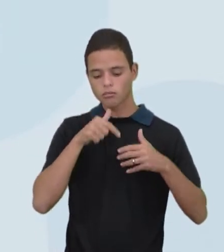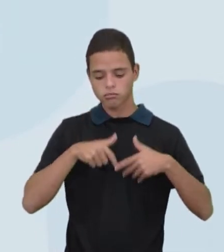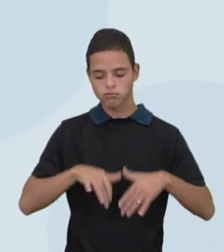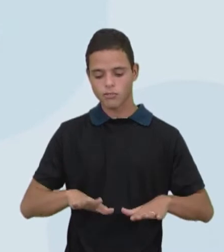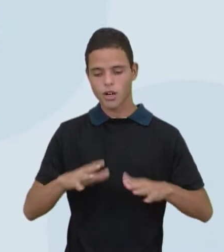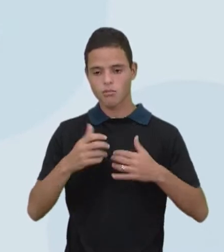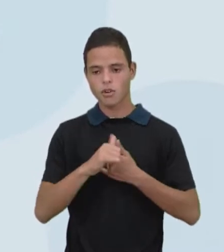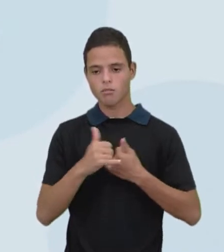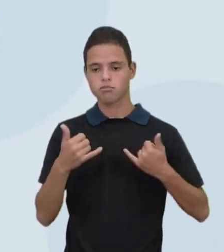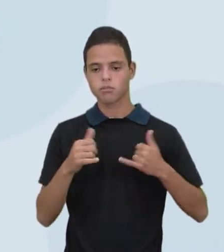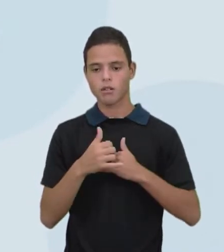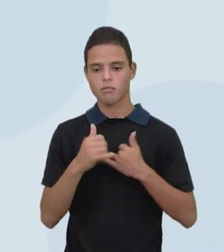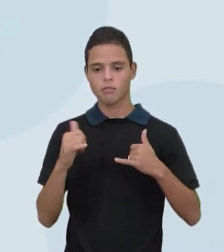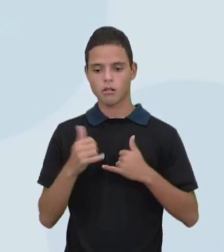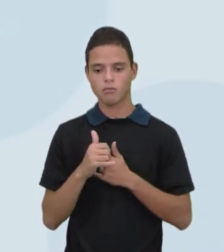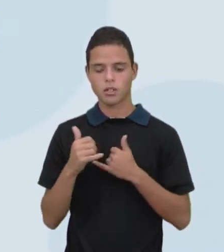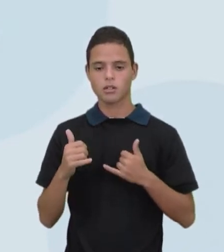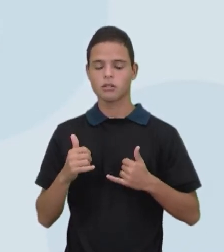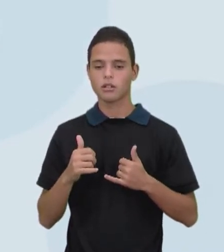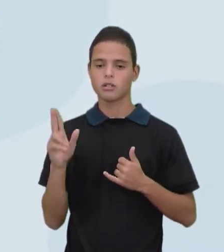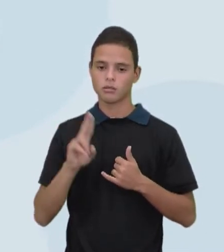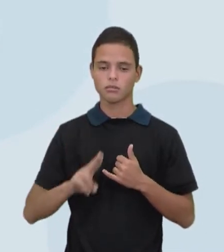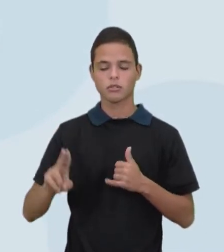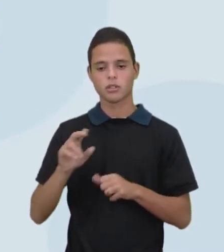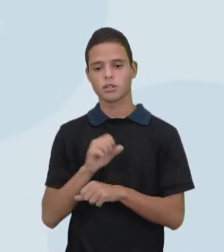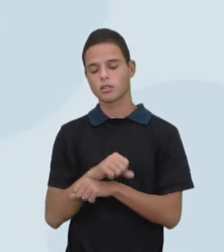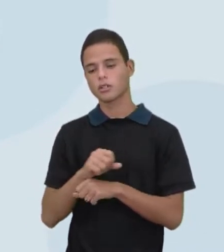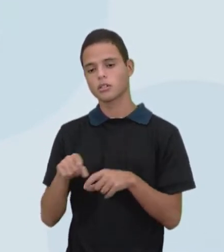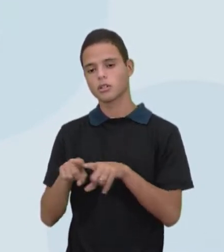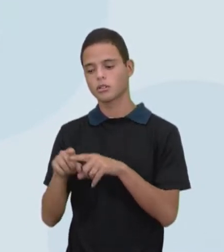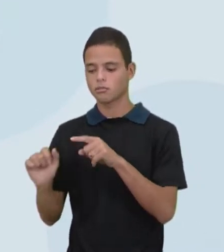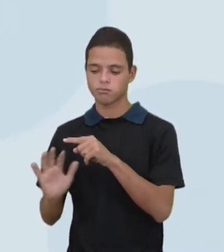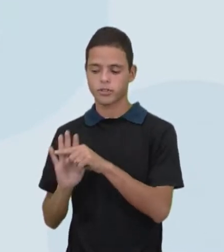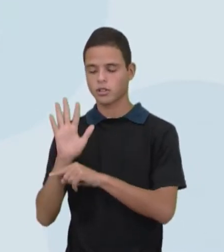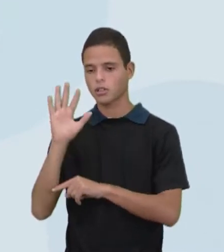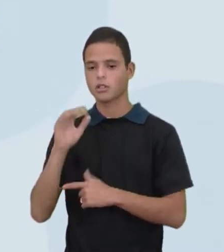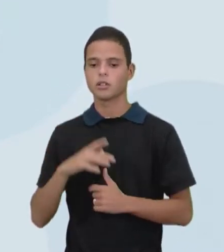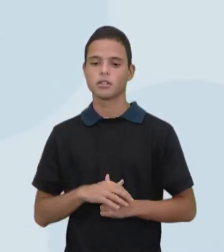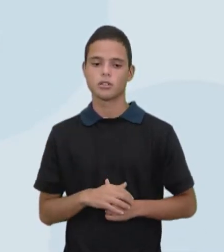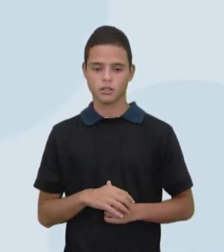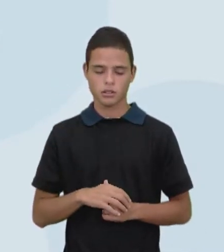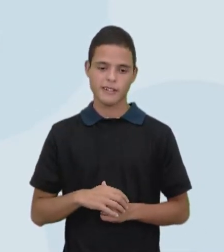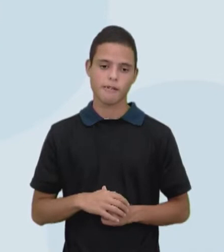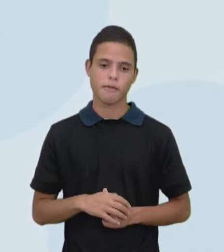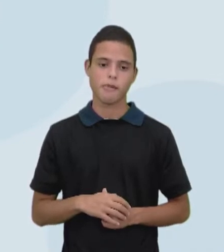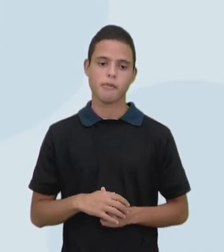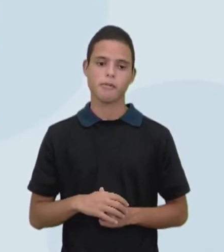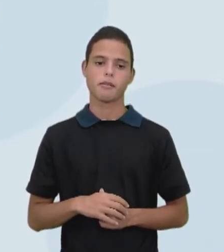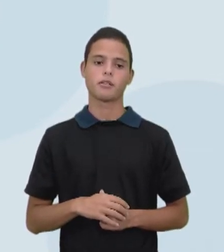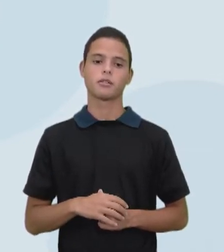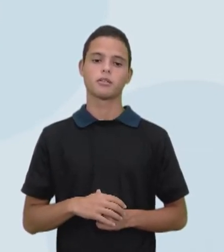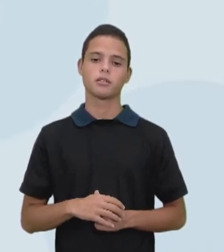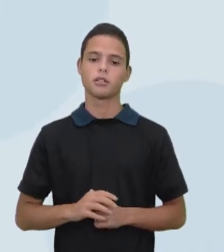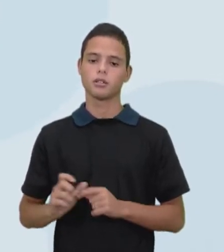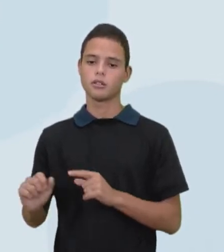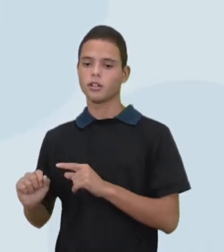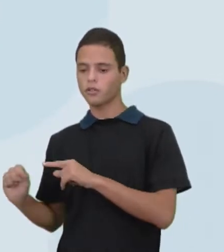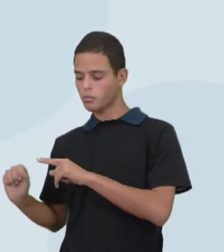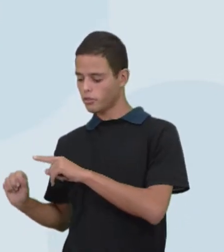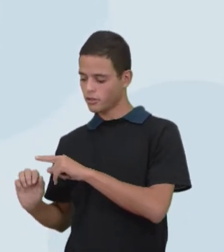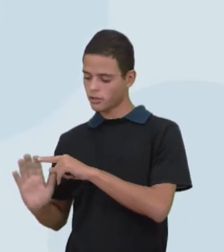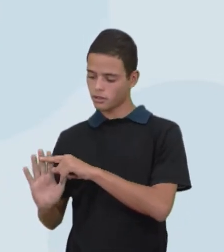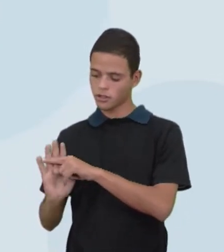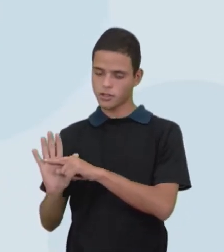nas termoelétricas, né? A gente usa esse vapor e como a gente faz para produzir esse vapor por meio